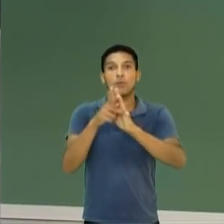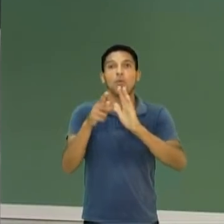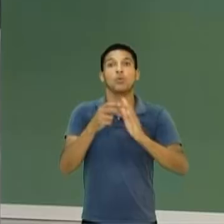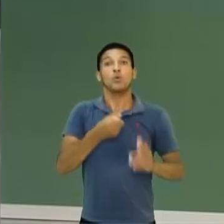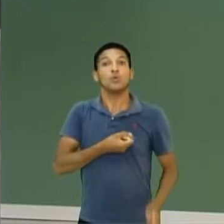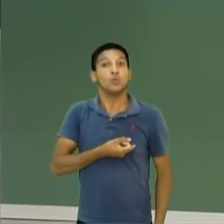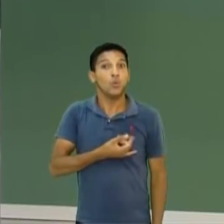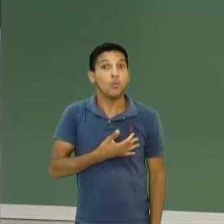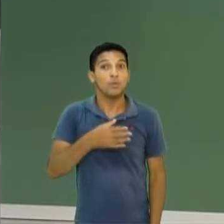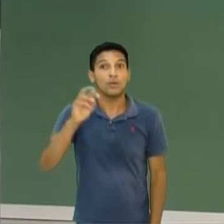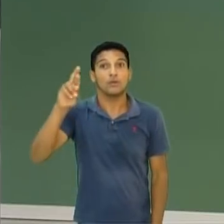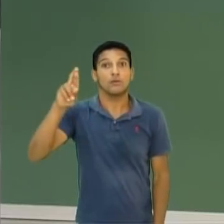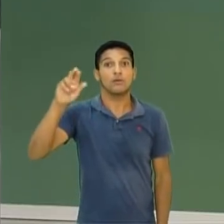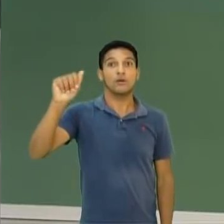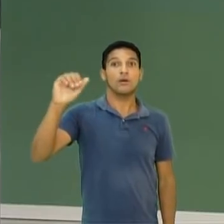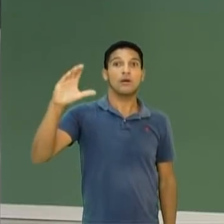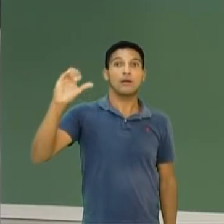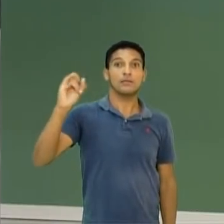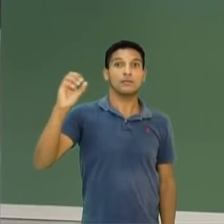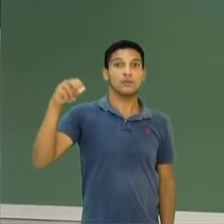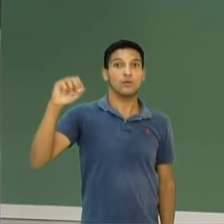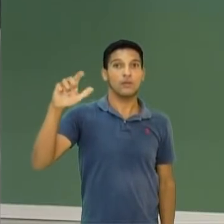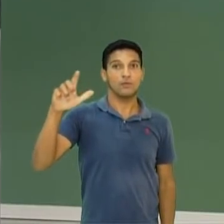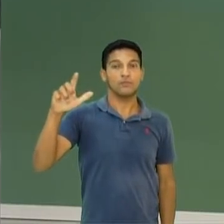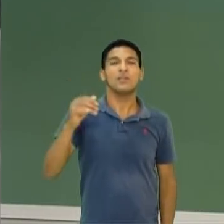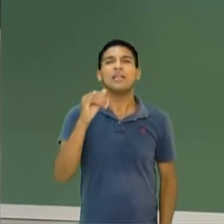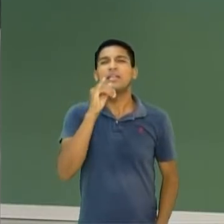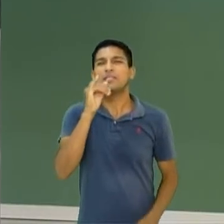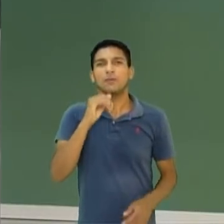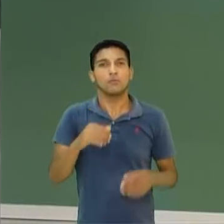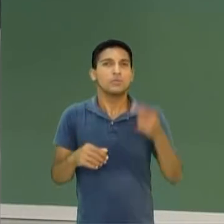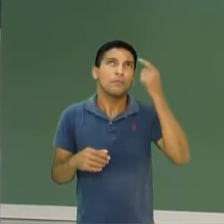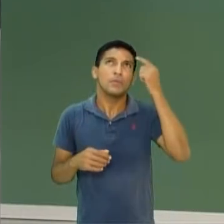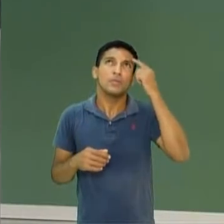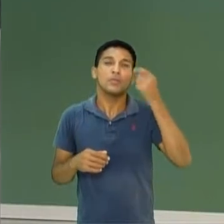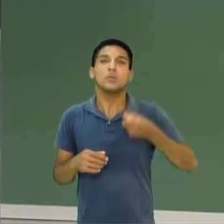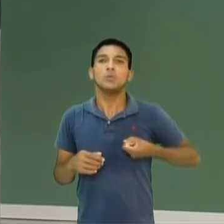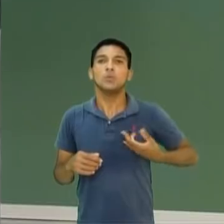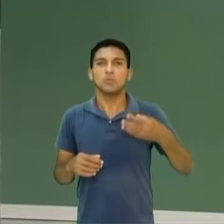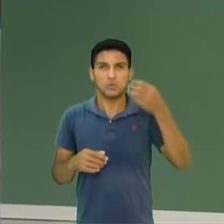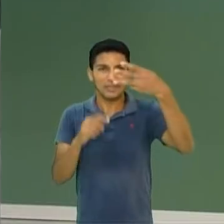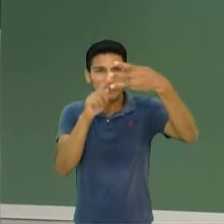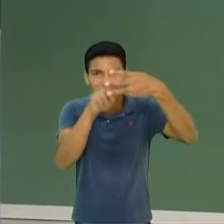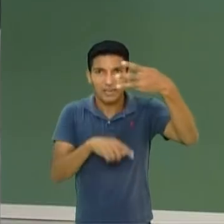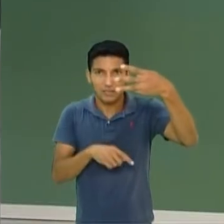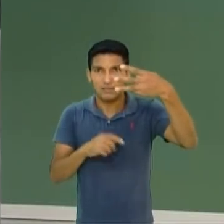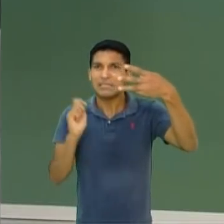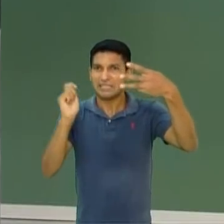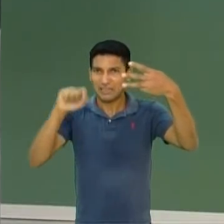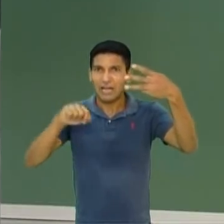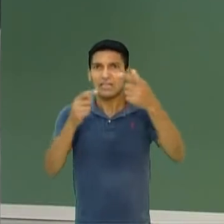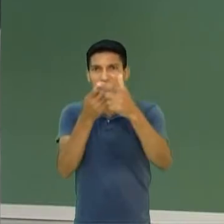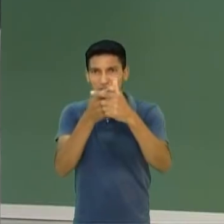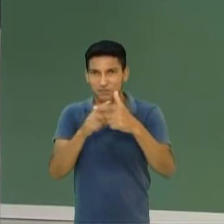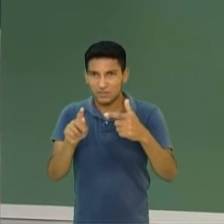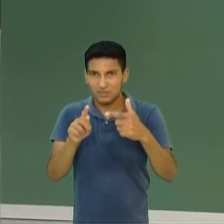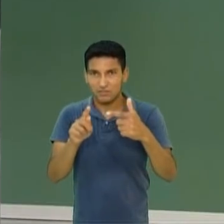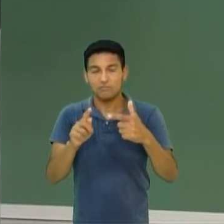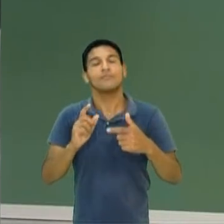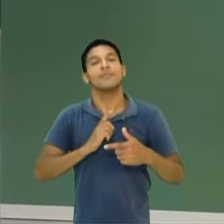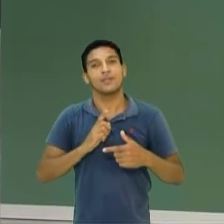contidos dentro do conjunto dos números inteiros. E aí eu posso utilizar o diagrama de Venn para fazer essa